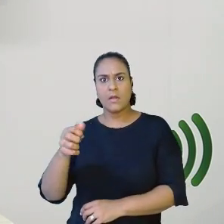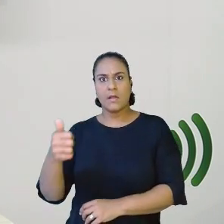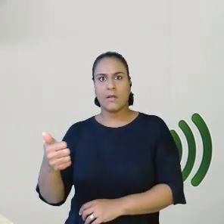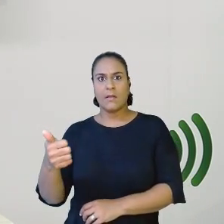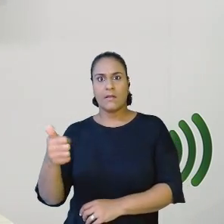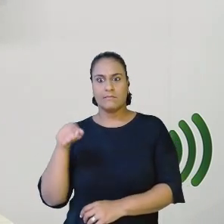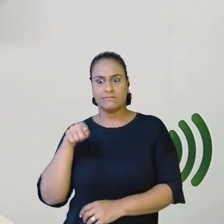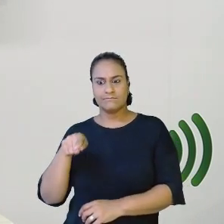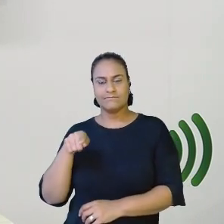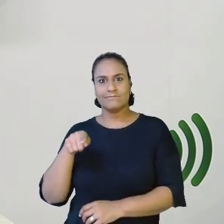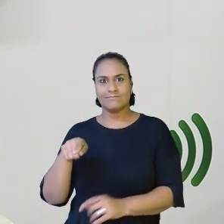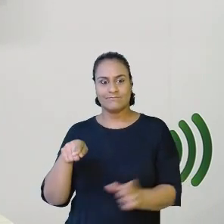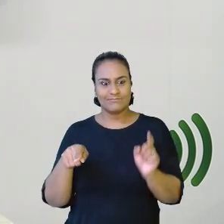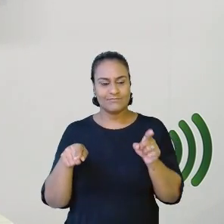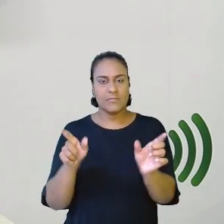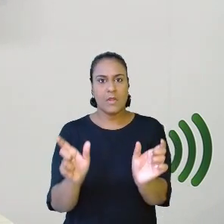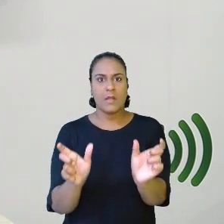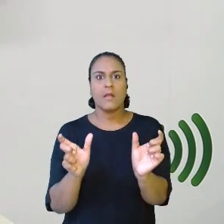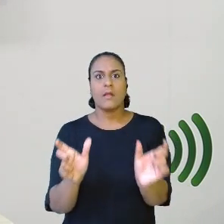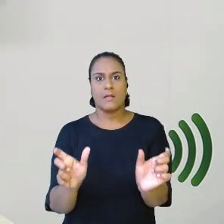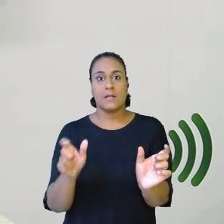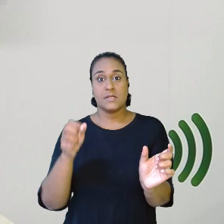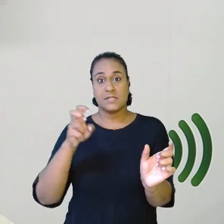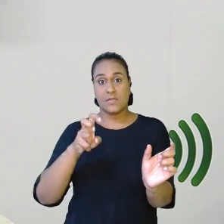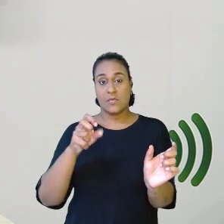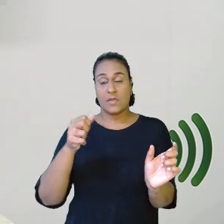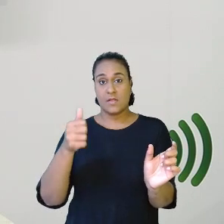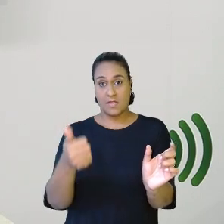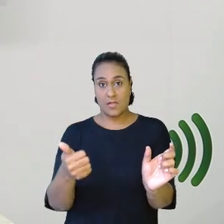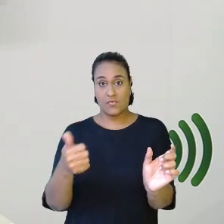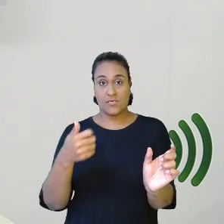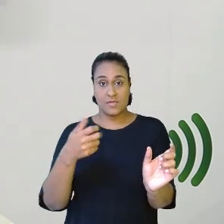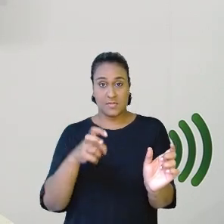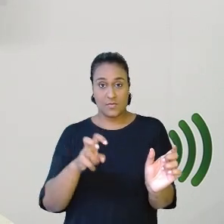aí no caso é 51 centavos,